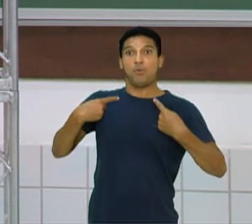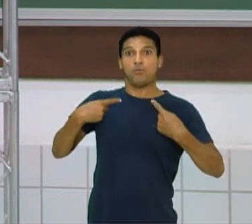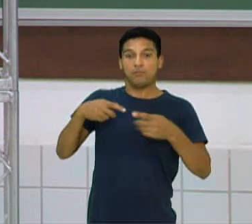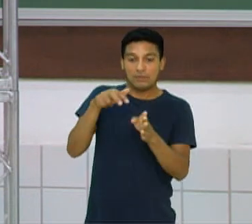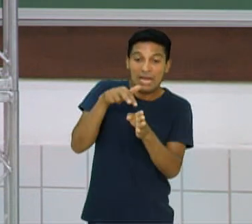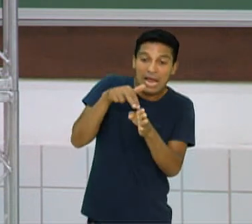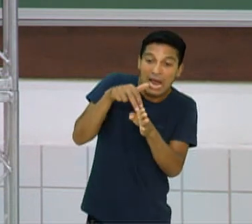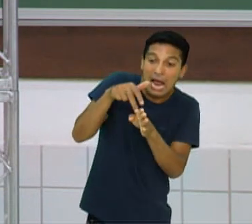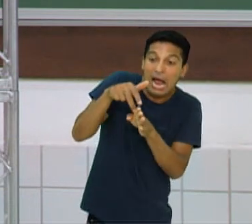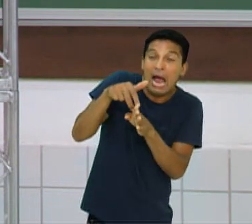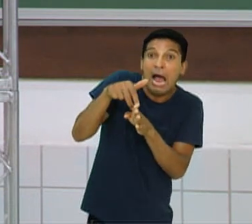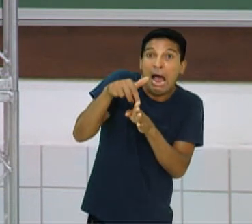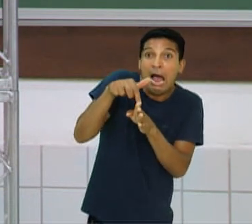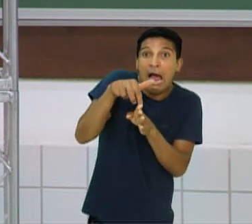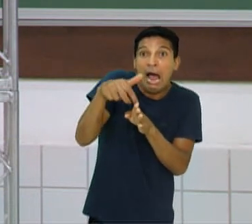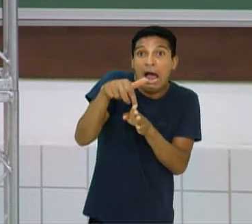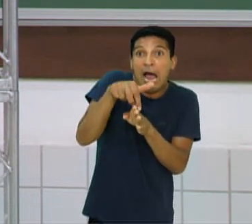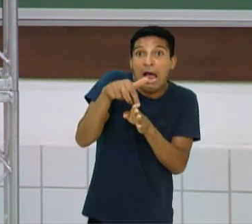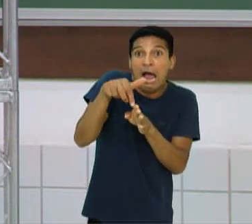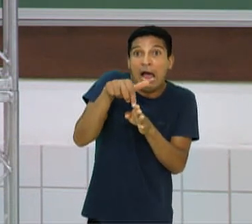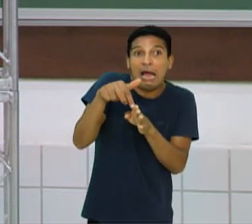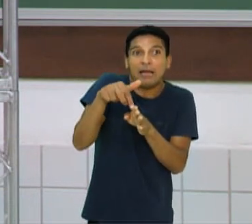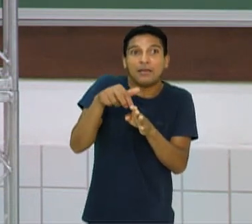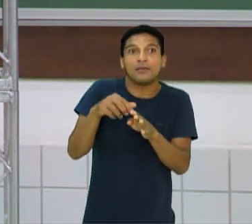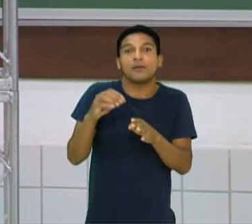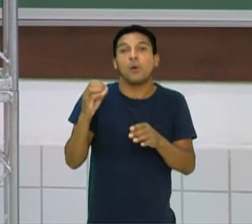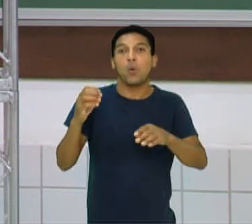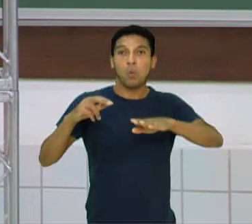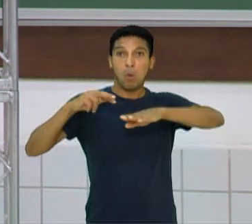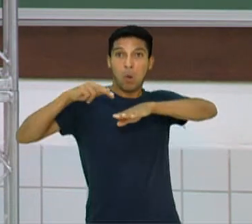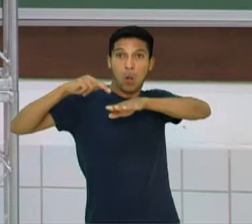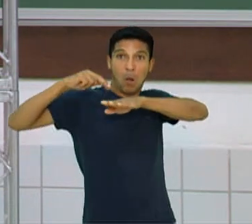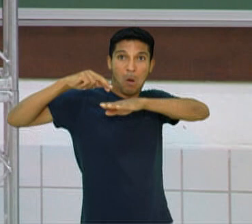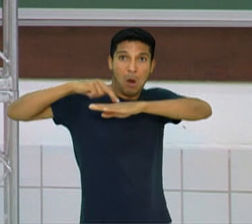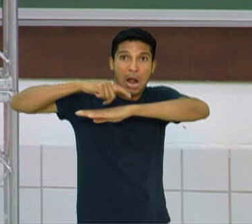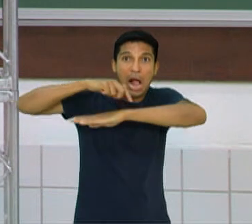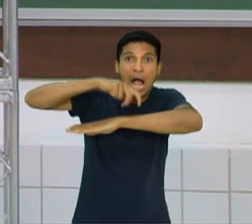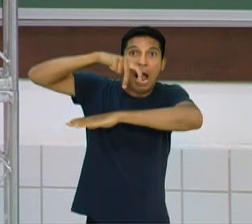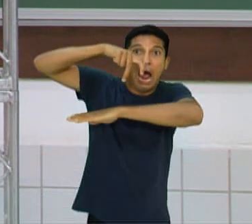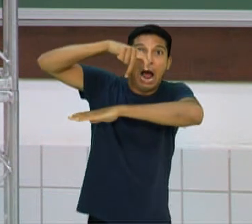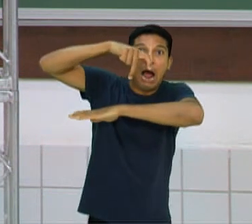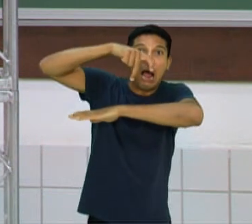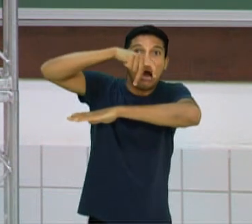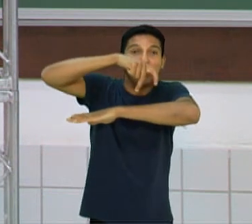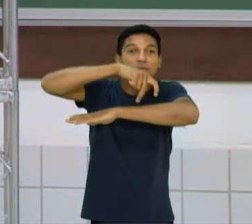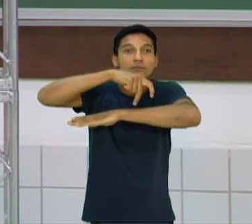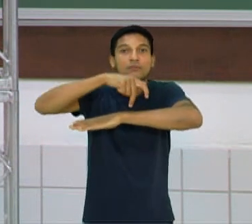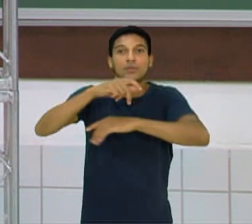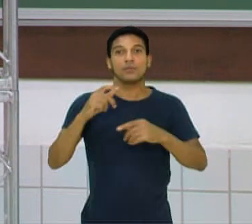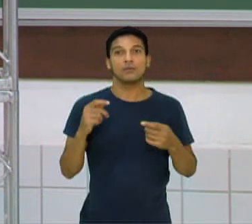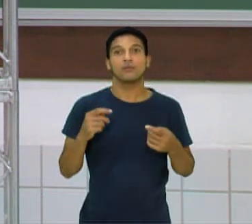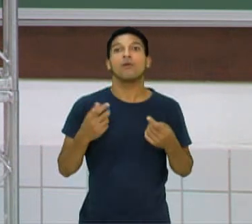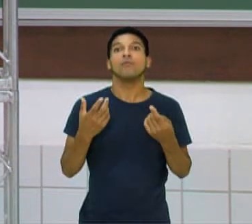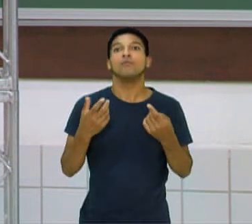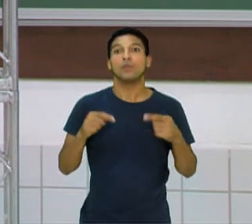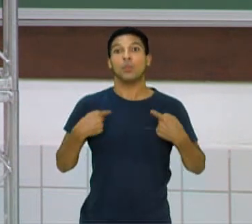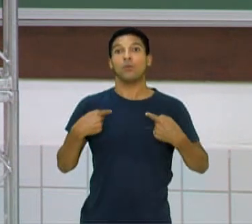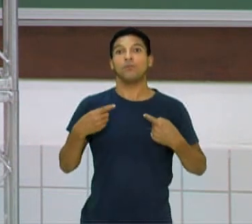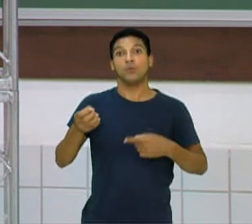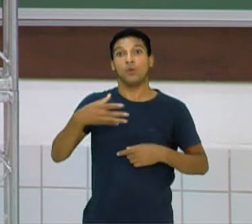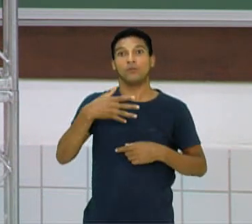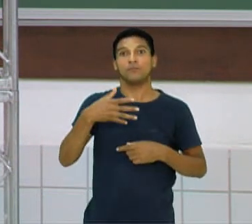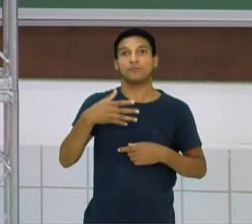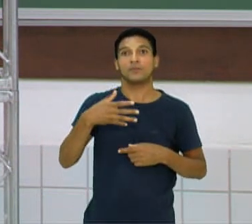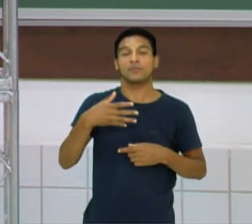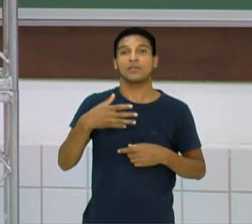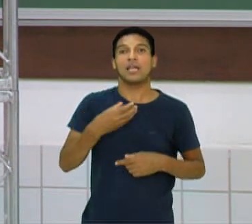Então, isso é a aventura. Quando nós estamos fazendo algo que nos desafia, que é novo para nós